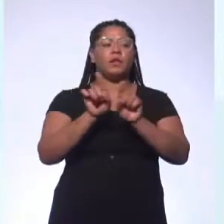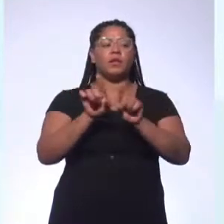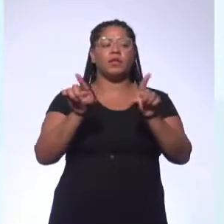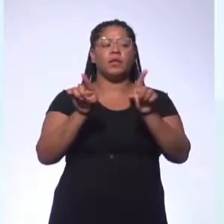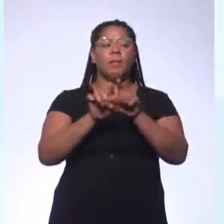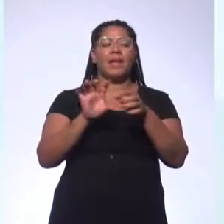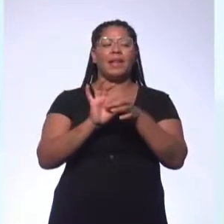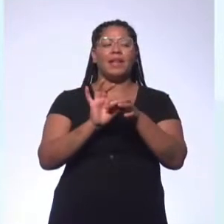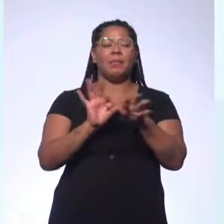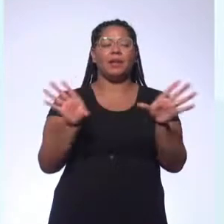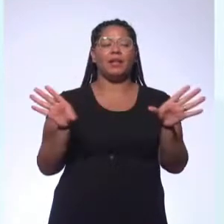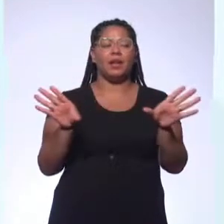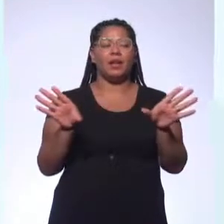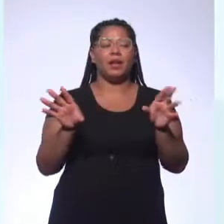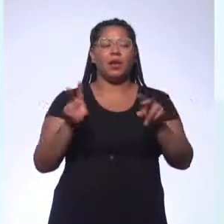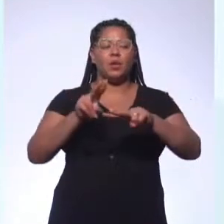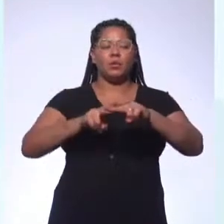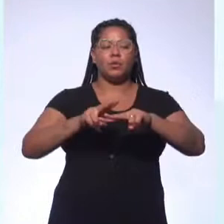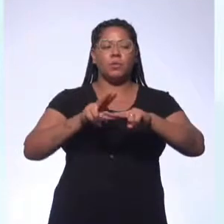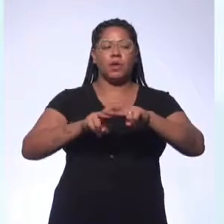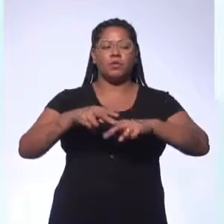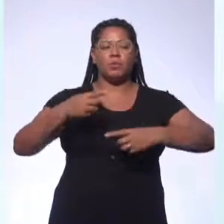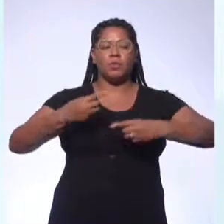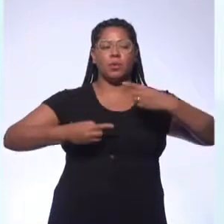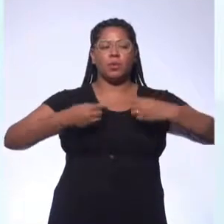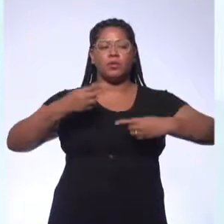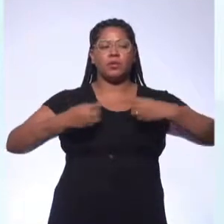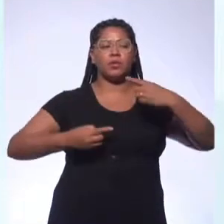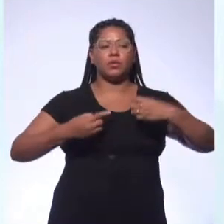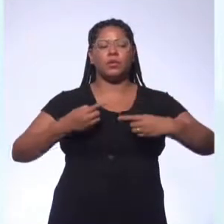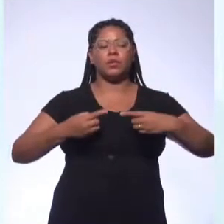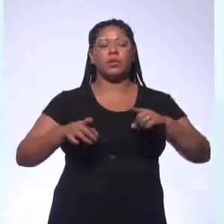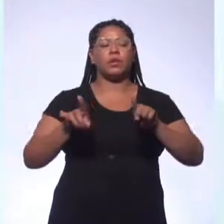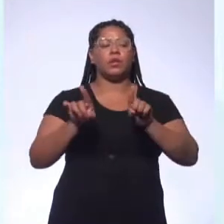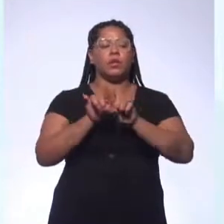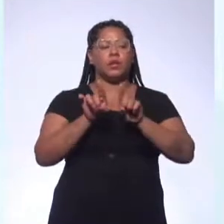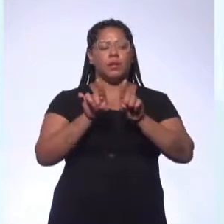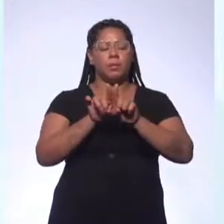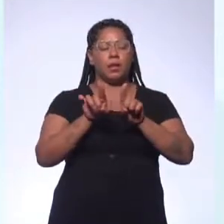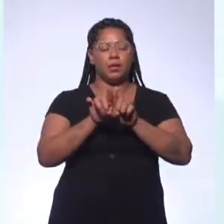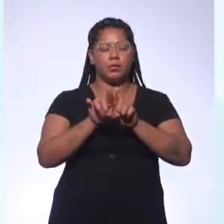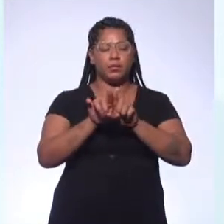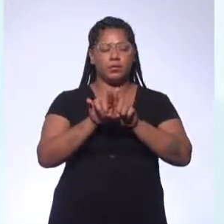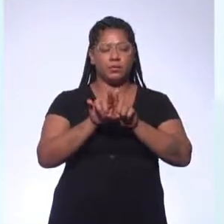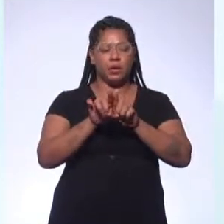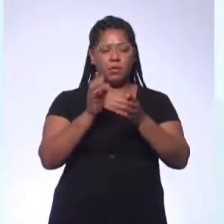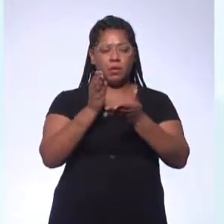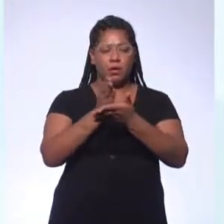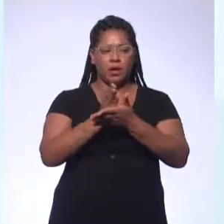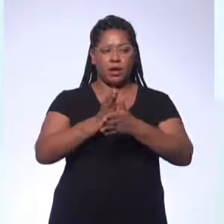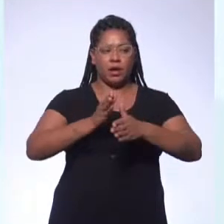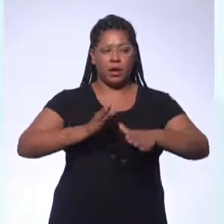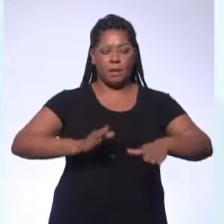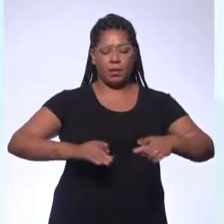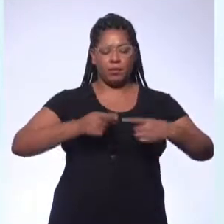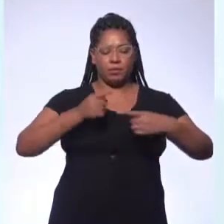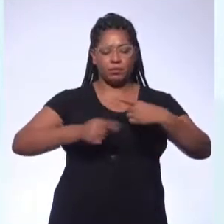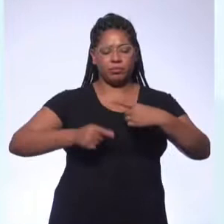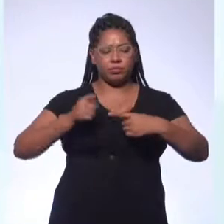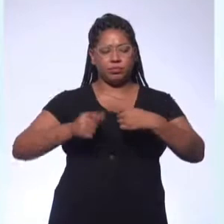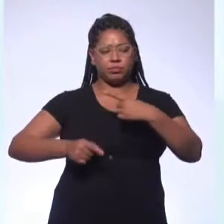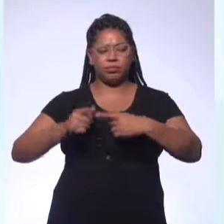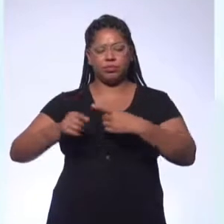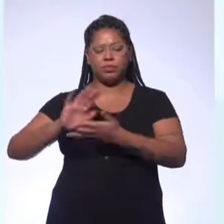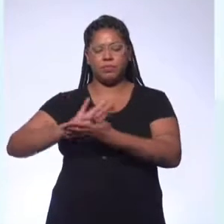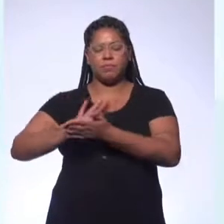os presos políticos, colocar o fim à censura que reprimia